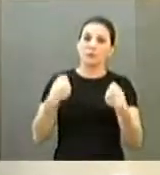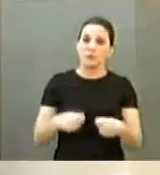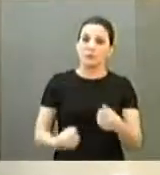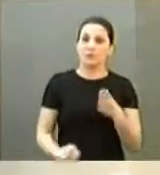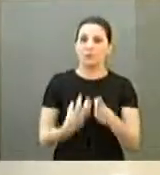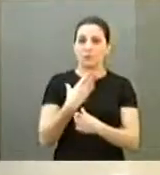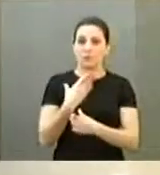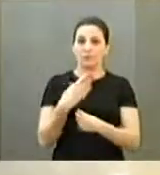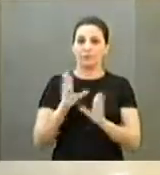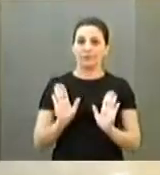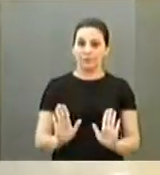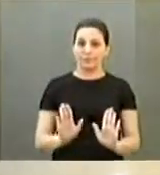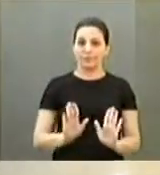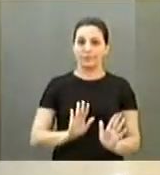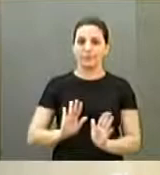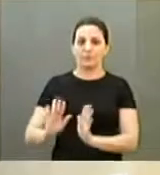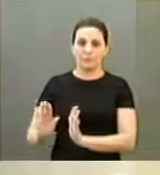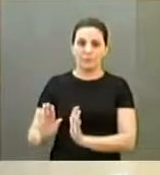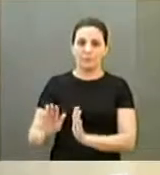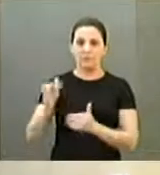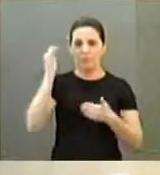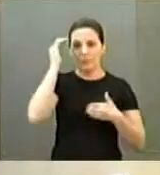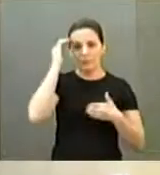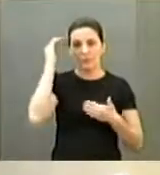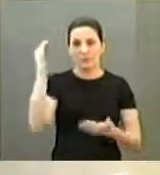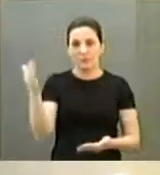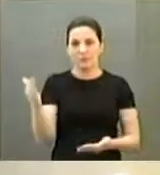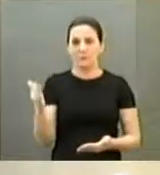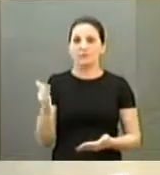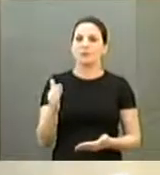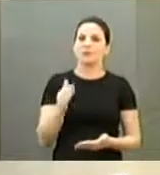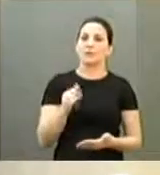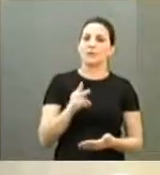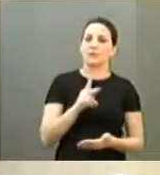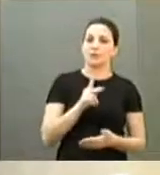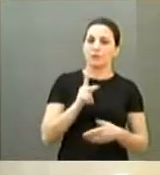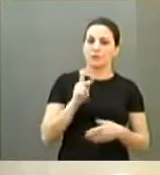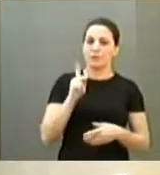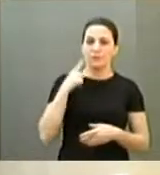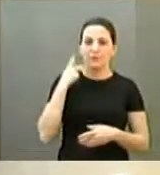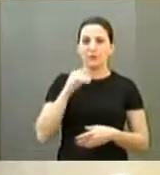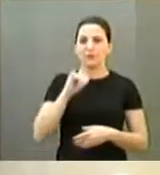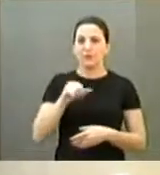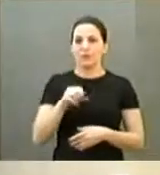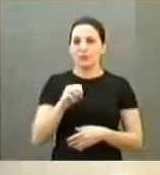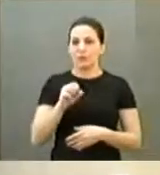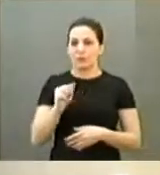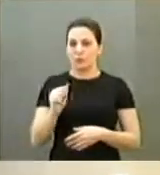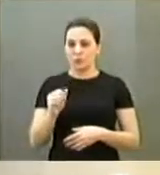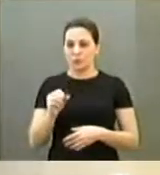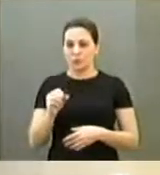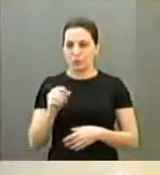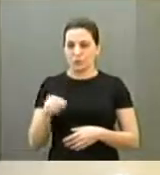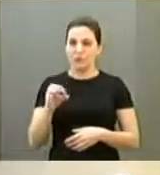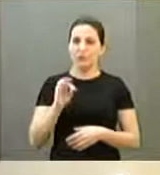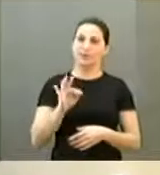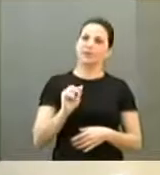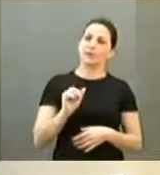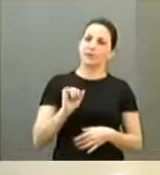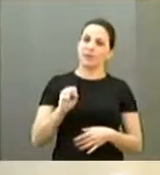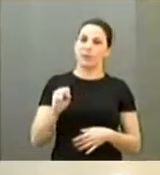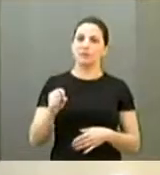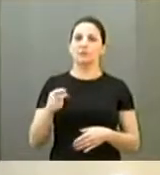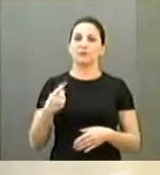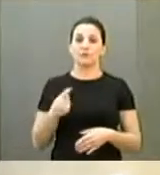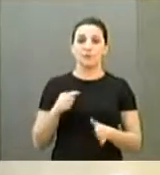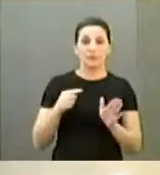E, por falar nisso, quero agradecer a referência do vereador João Farias ao lançamento, aí, ou melhor, à indicação